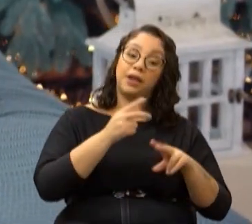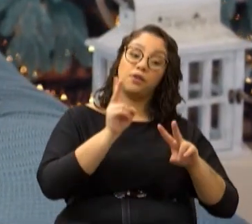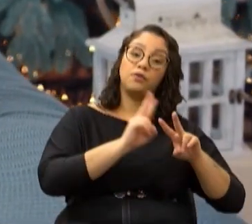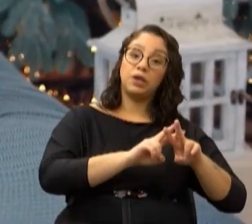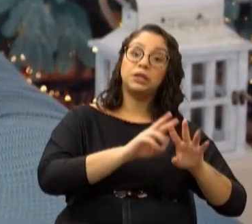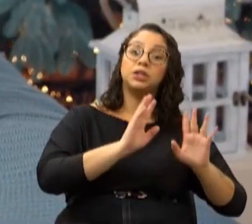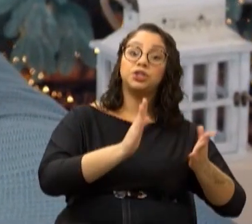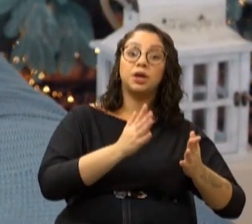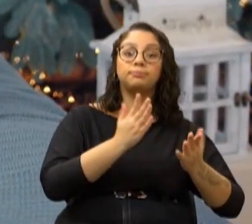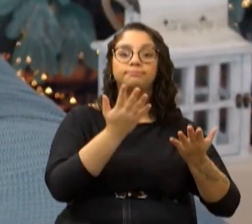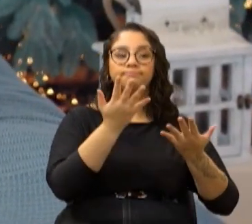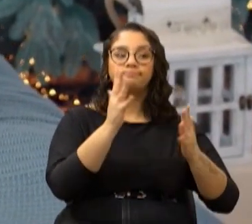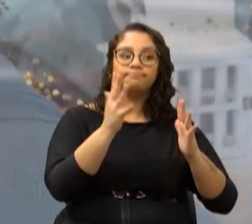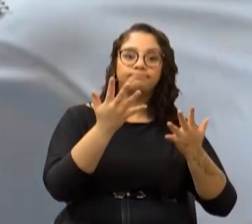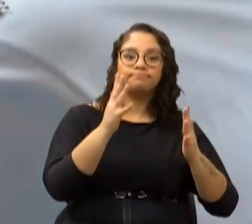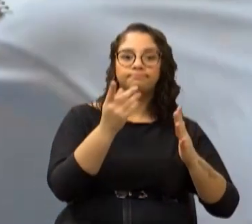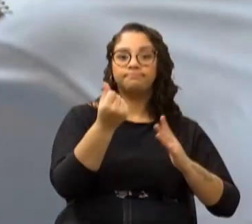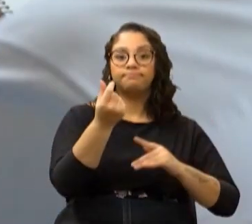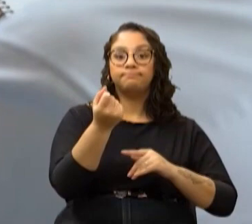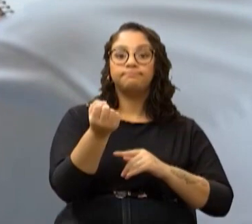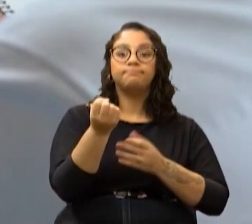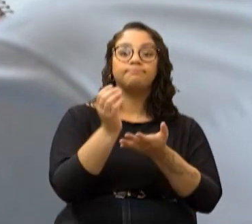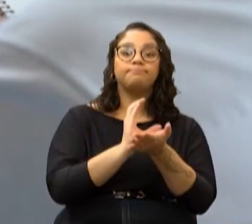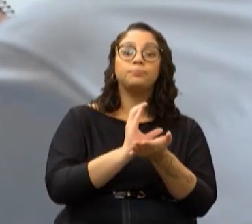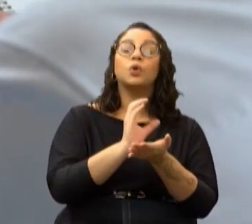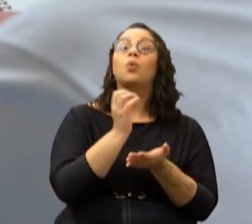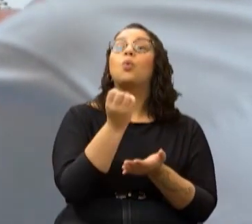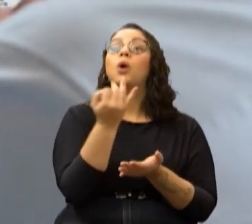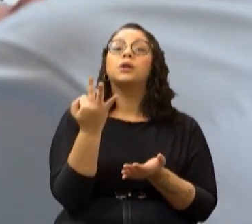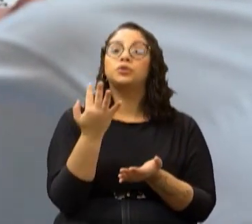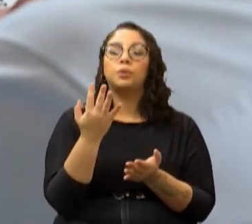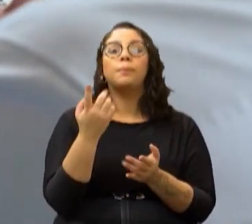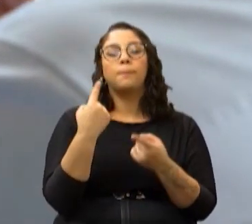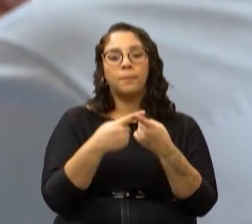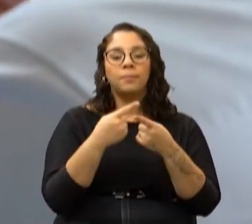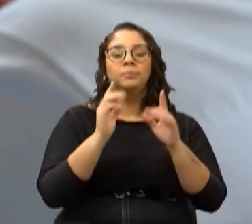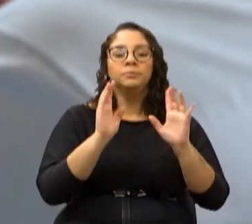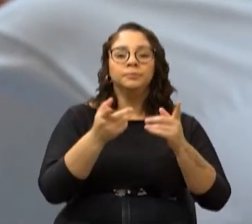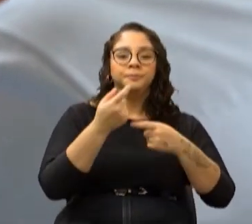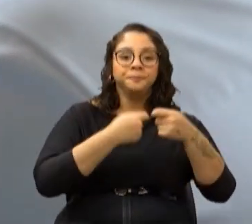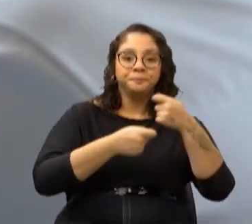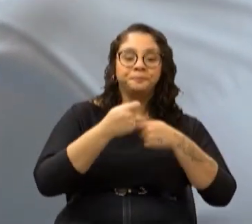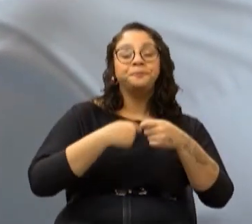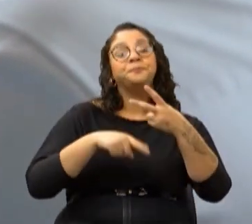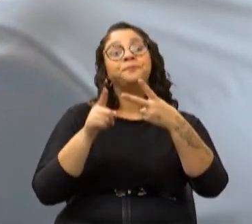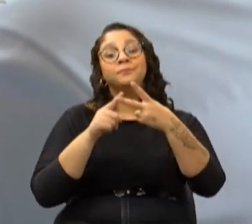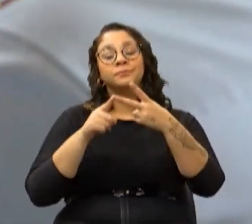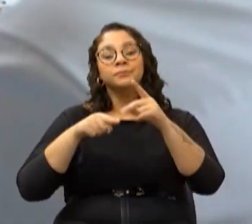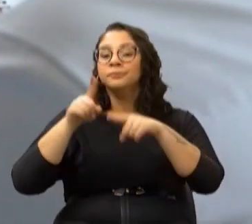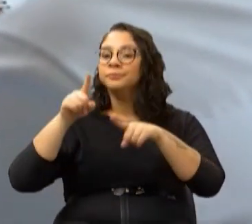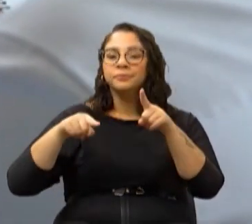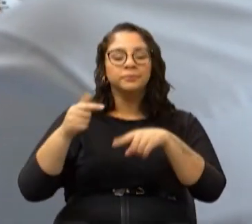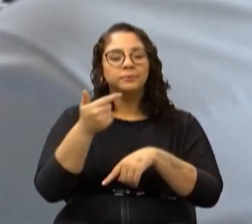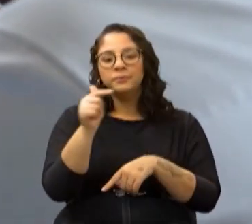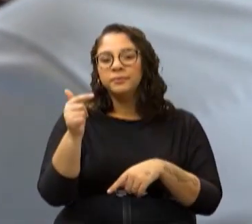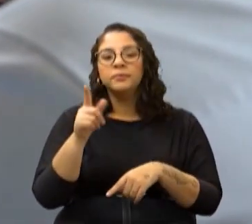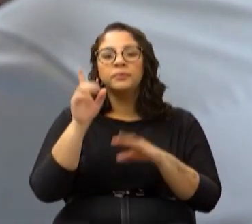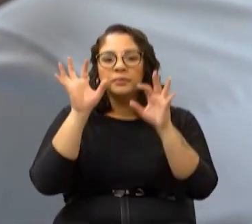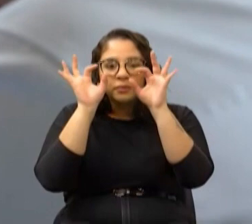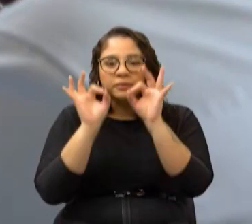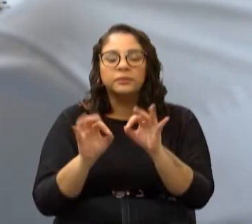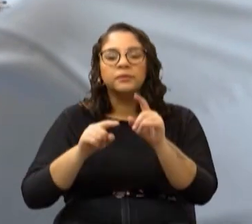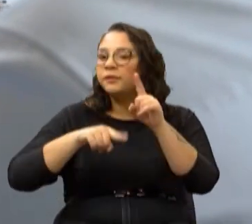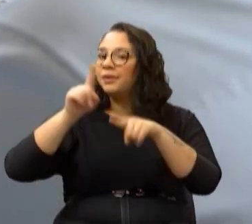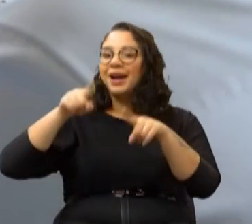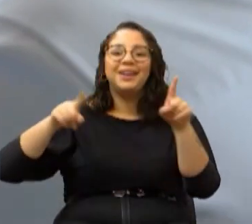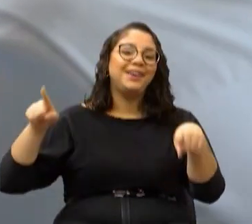seja, renda fixa, você já tem uma previsão de rentabilidade com base na sua negociação. Agora, a renda variável não. A renda variável,